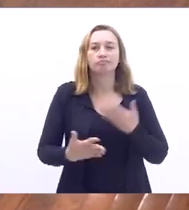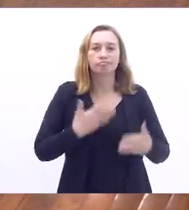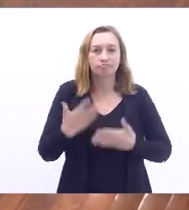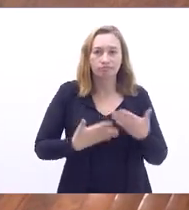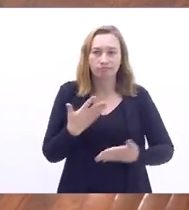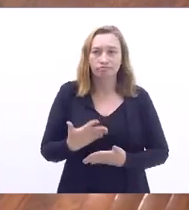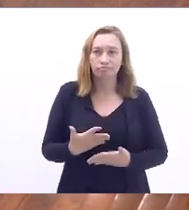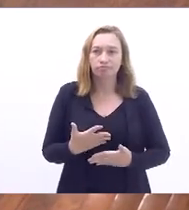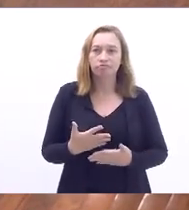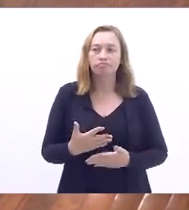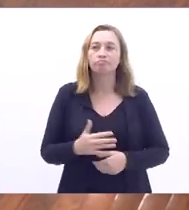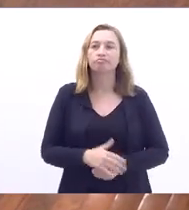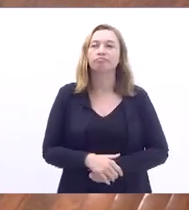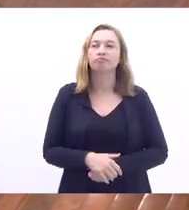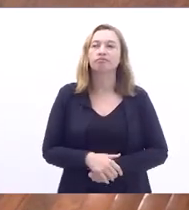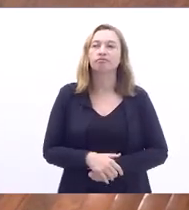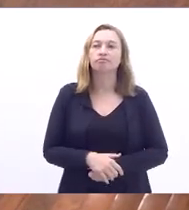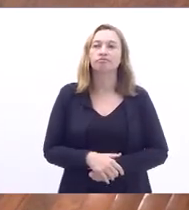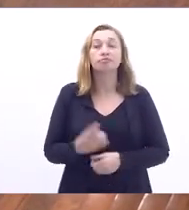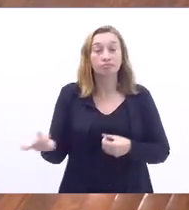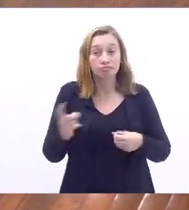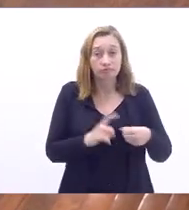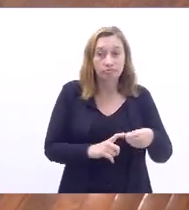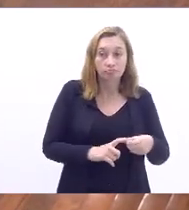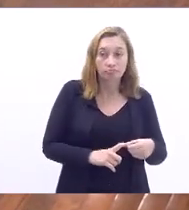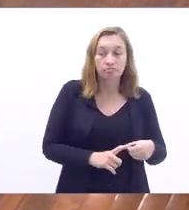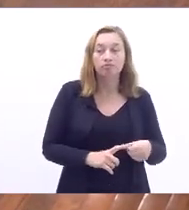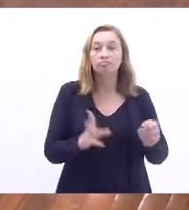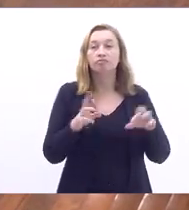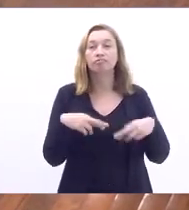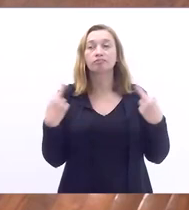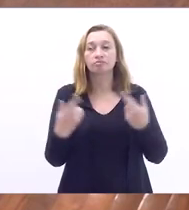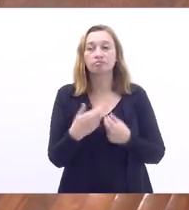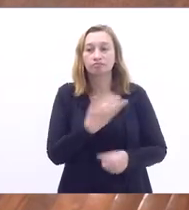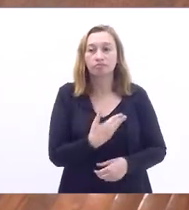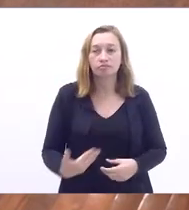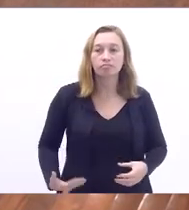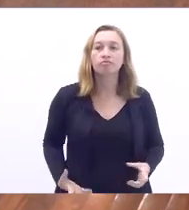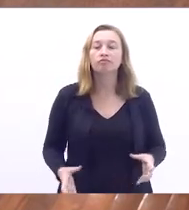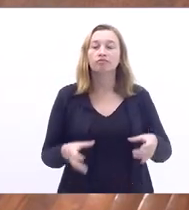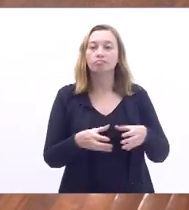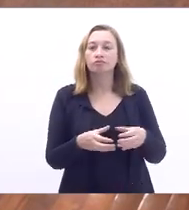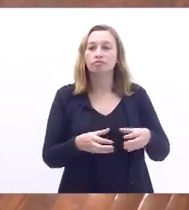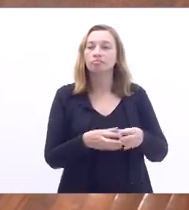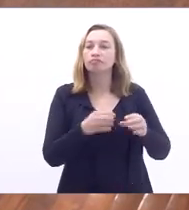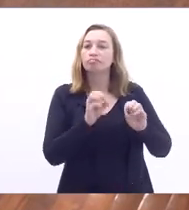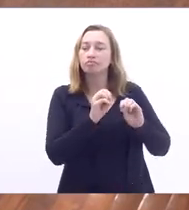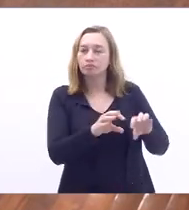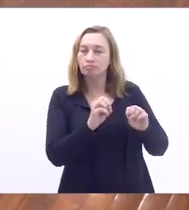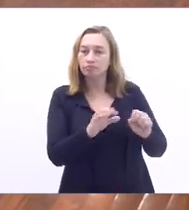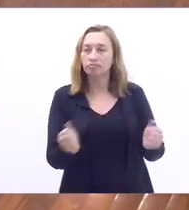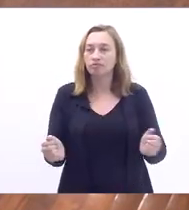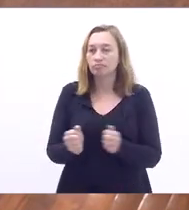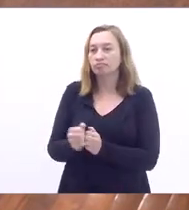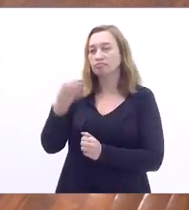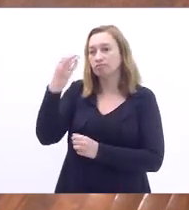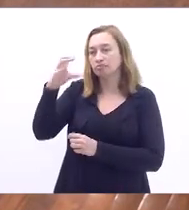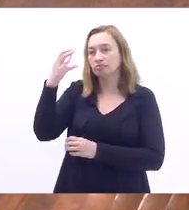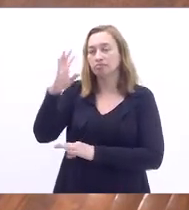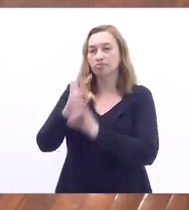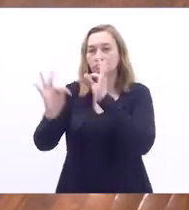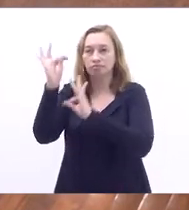muito gosto muita satisfação que eu volto a participar de uma audiência da comissão de educação junto com a comissão de ciência e tecnologia